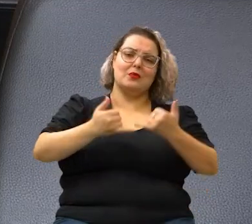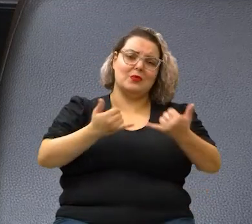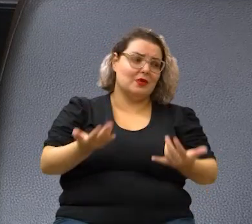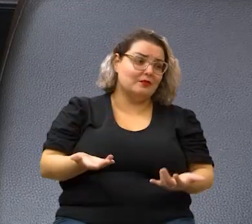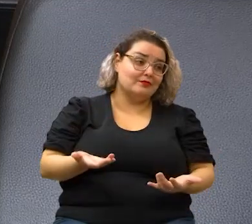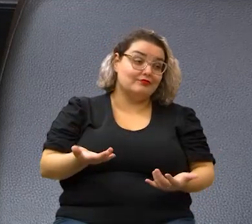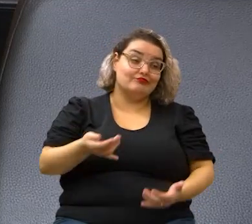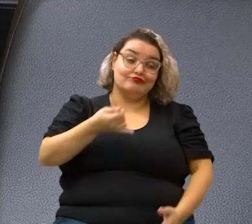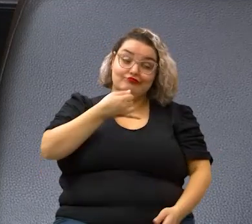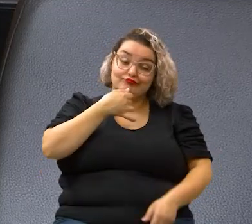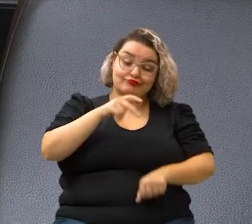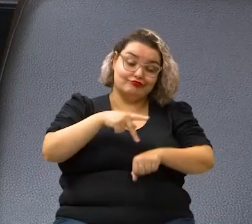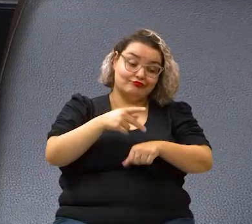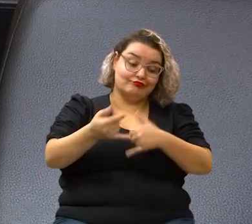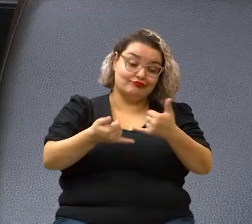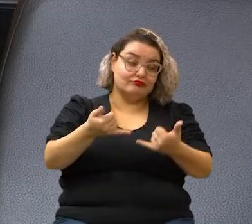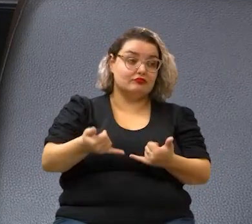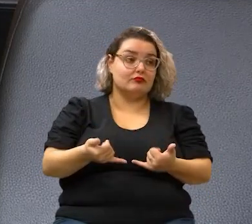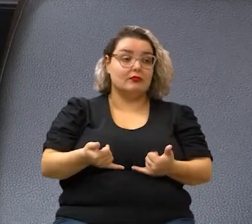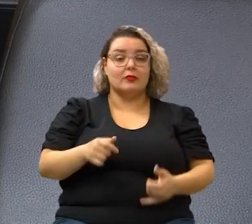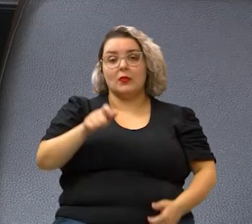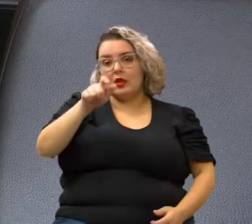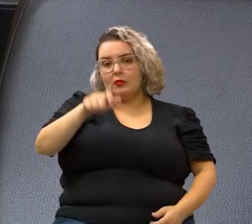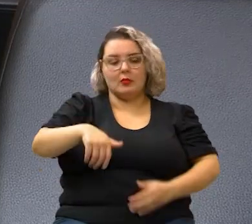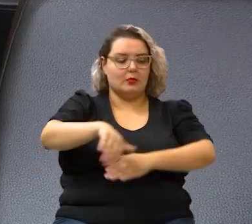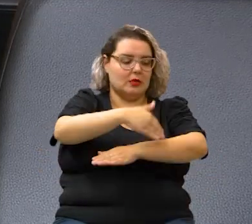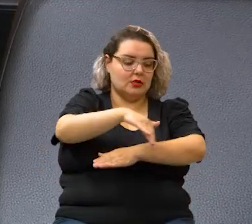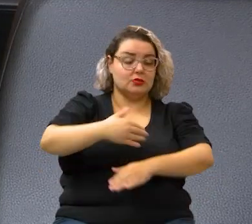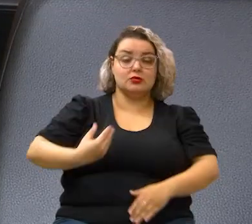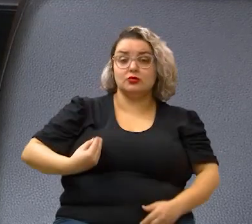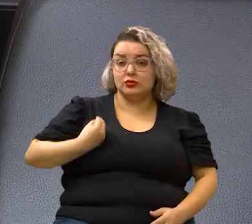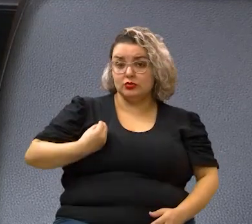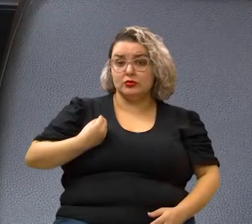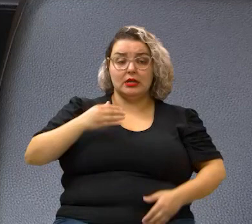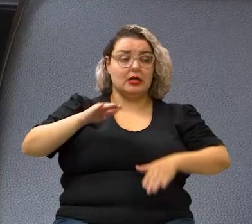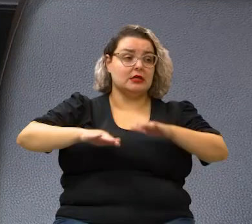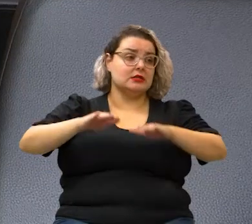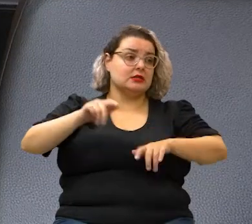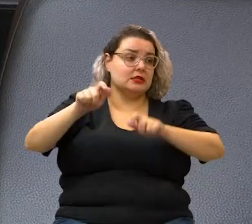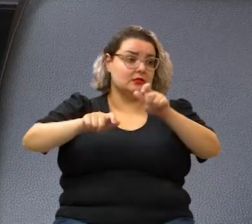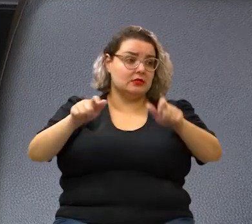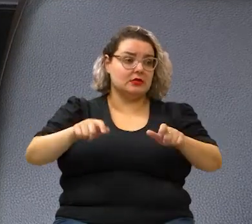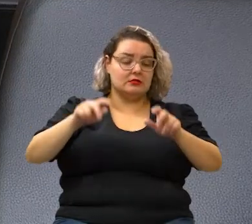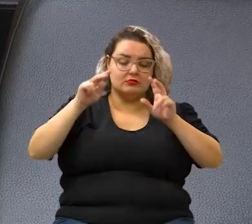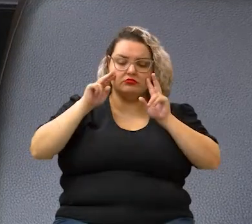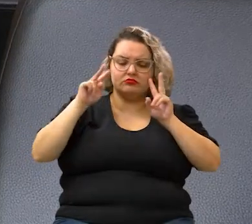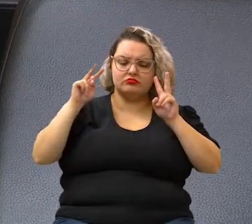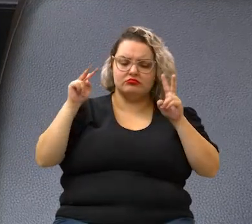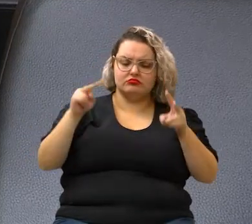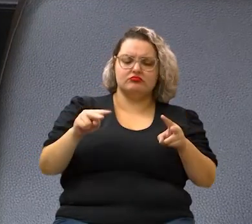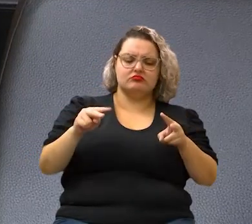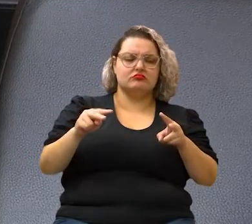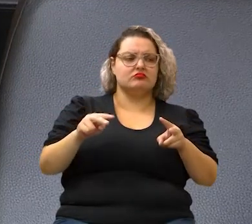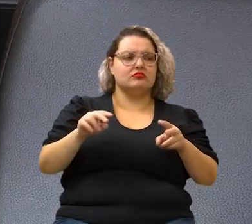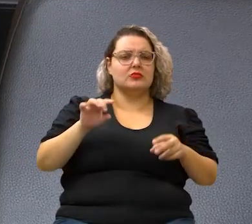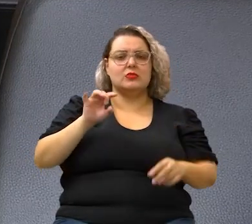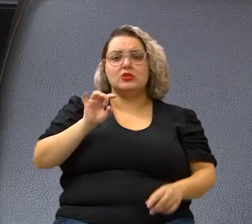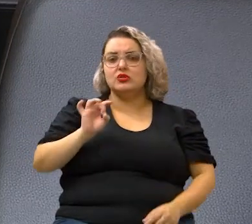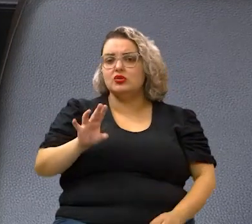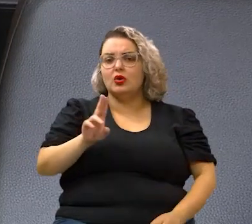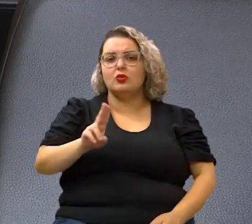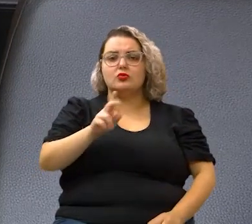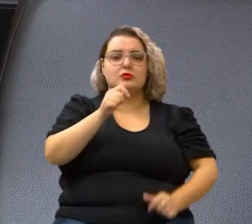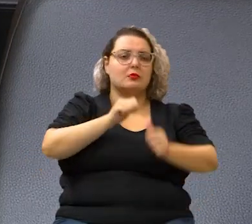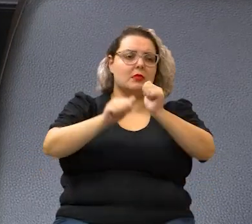e, infelizmente, o país brinca. Então, você pega hoje uma pessoa em situação de rua, muitas pessoas têm aquele olhar que aquela pessoa só